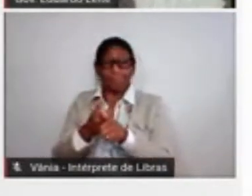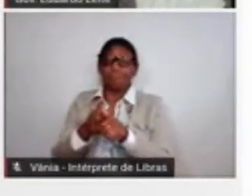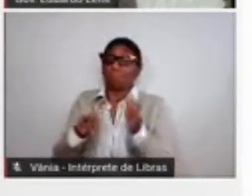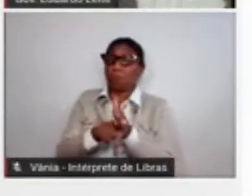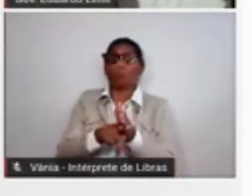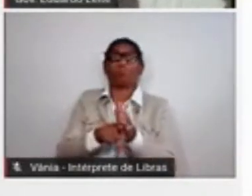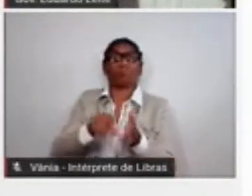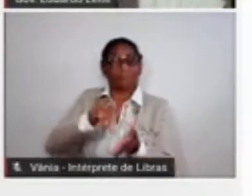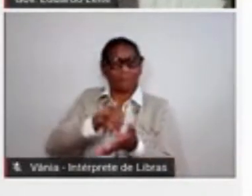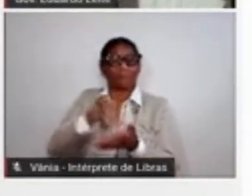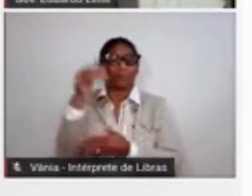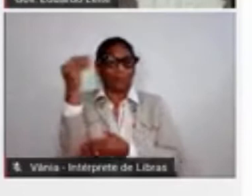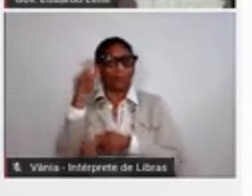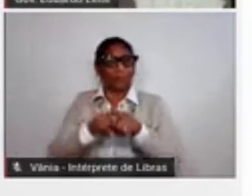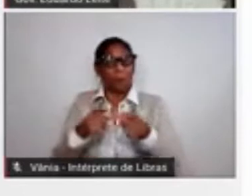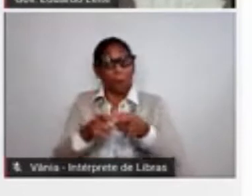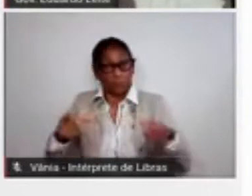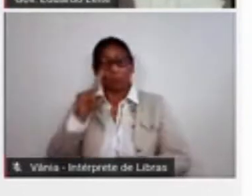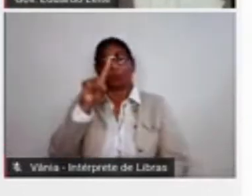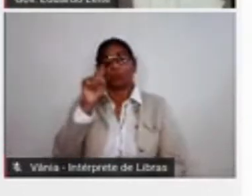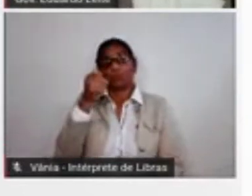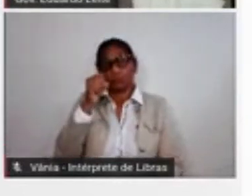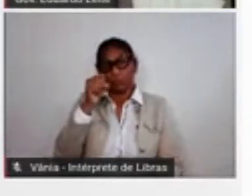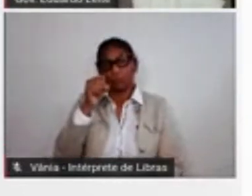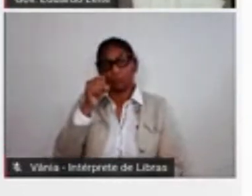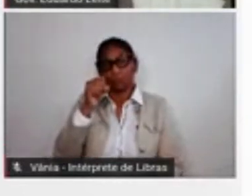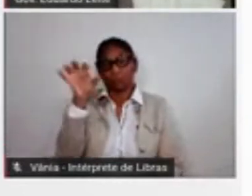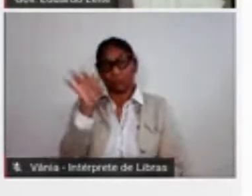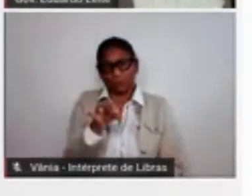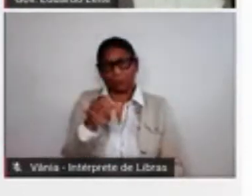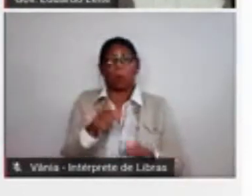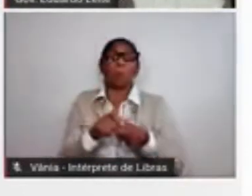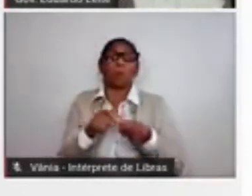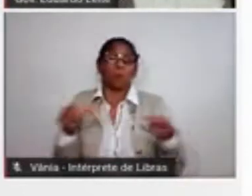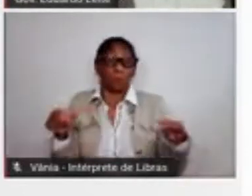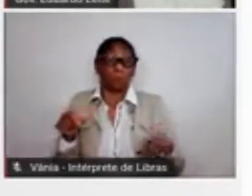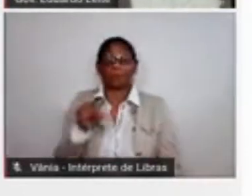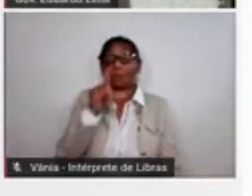Alegre. Teve um aumento de 18% nas hospitalizações, o que fez passar de 15,67